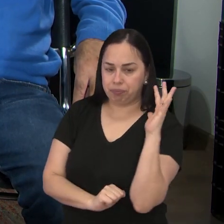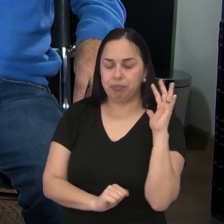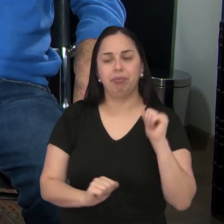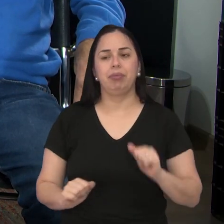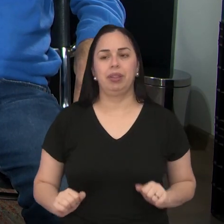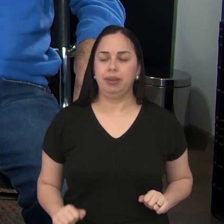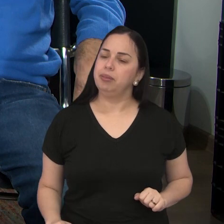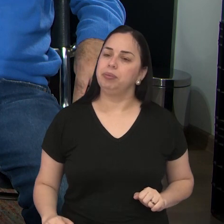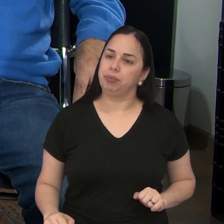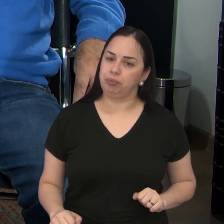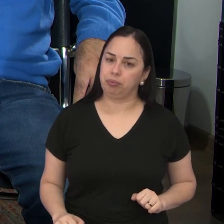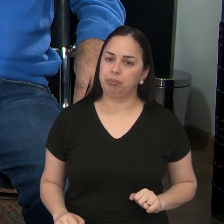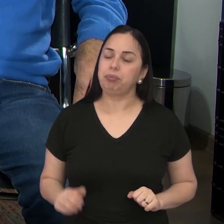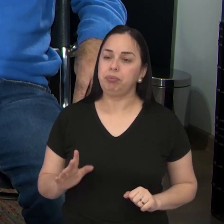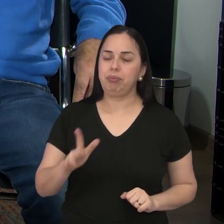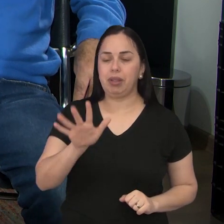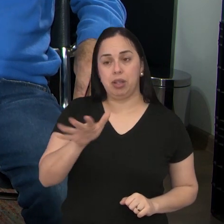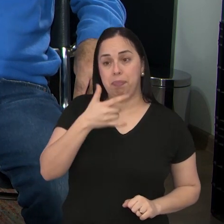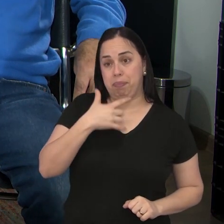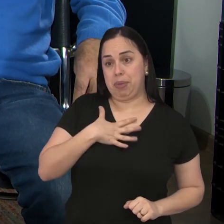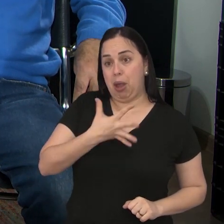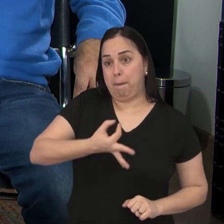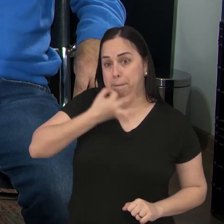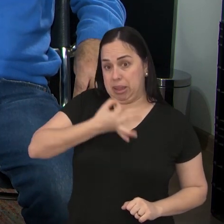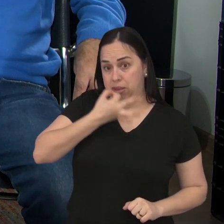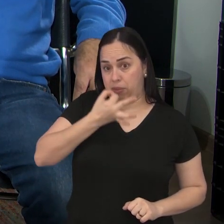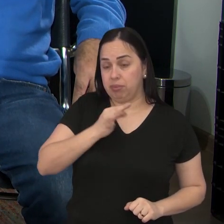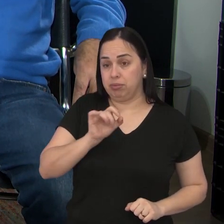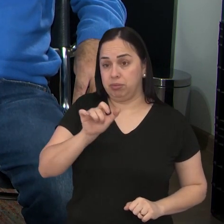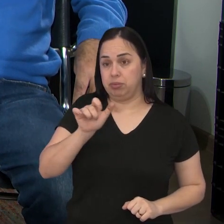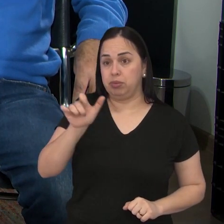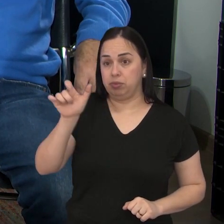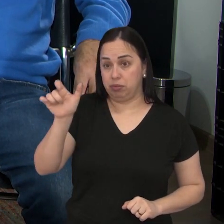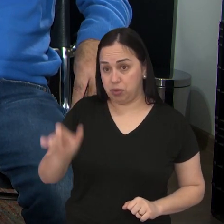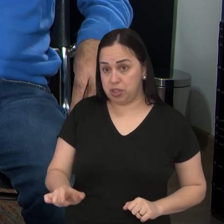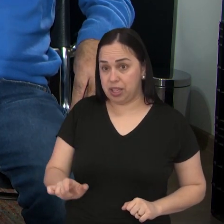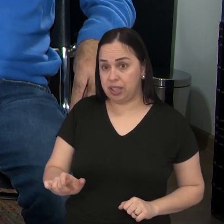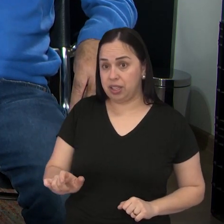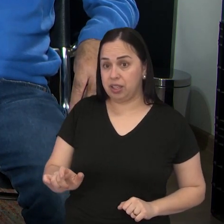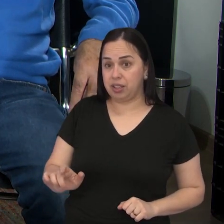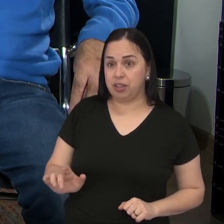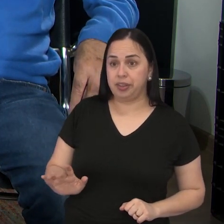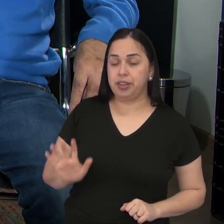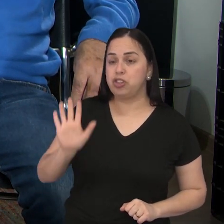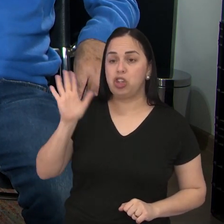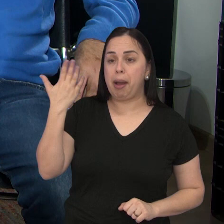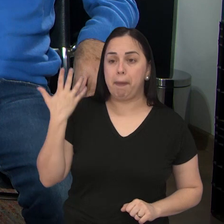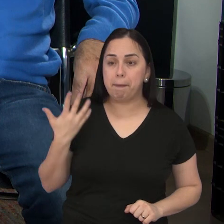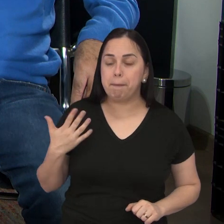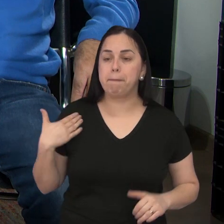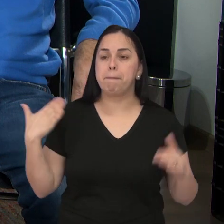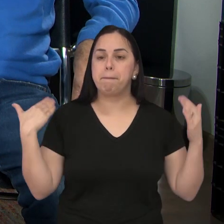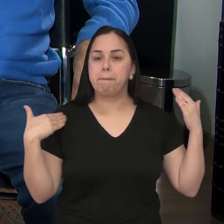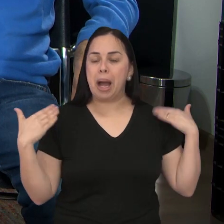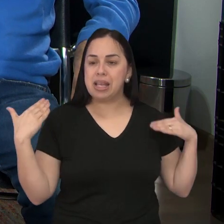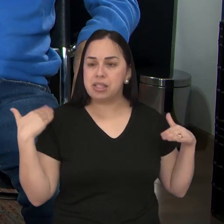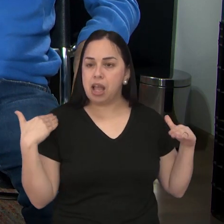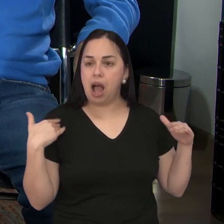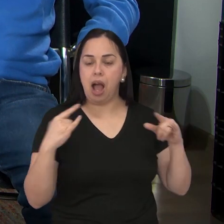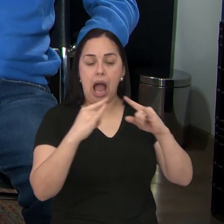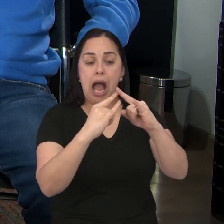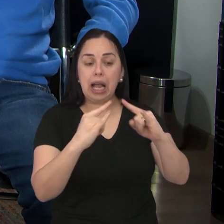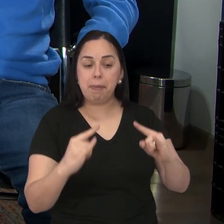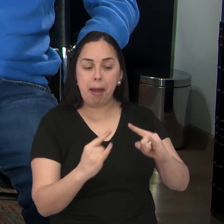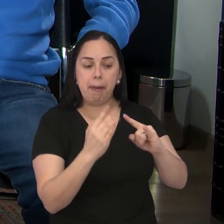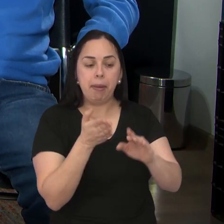destacar. Sim. Creio que você possa um dia na tua vida ter ido fazer um camping na beira de um